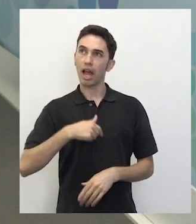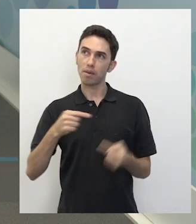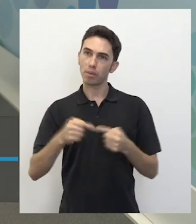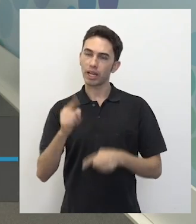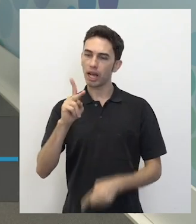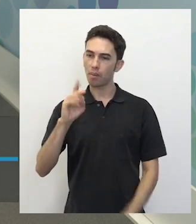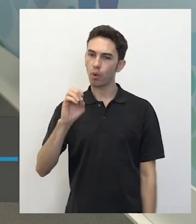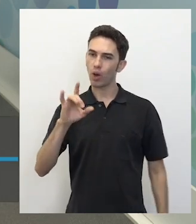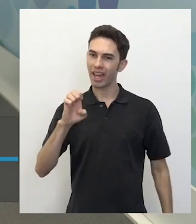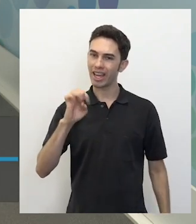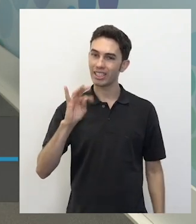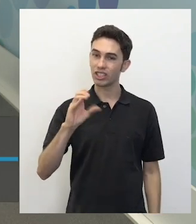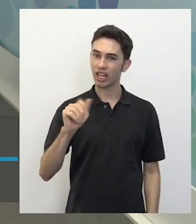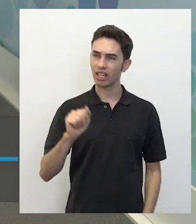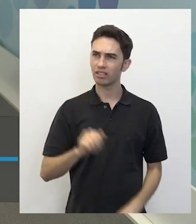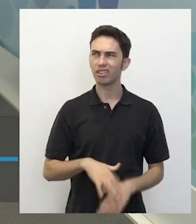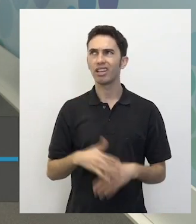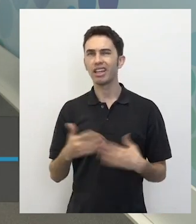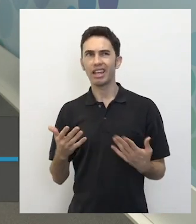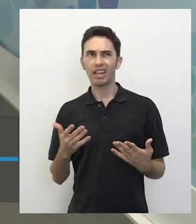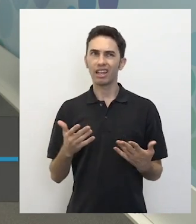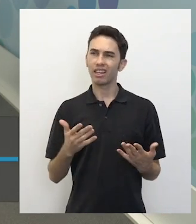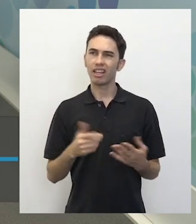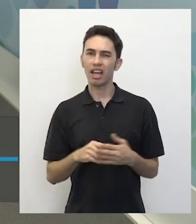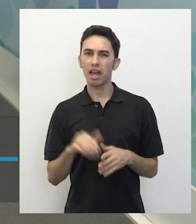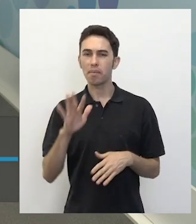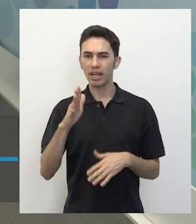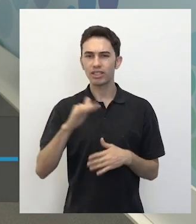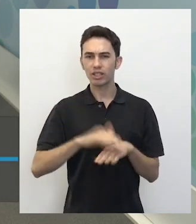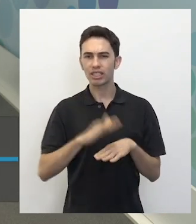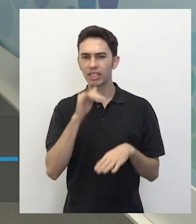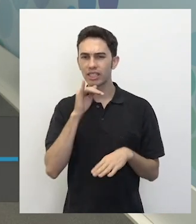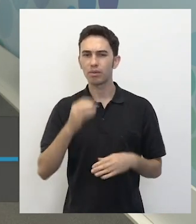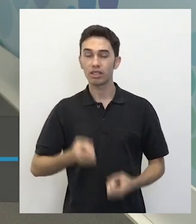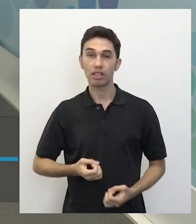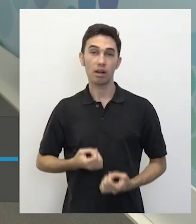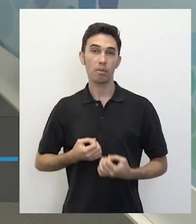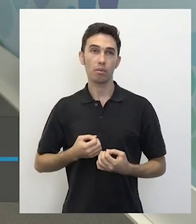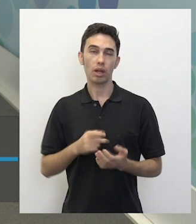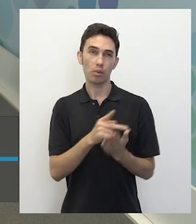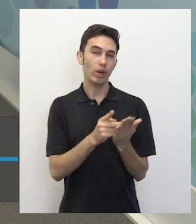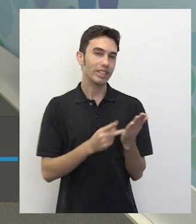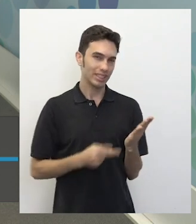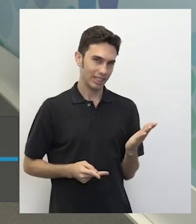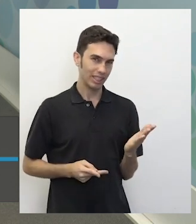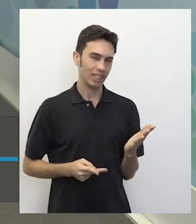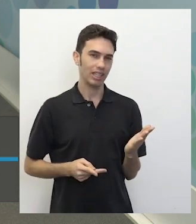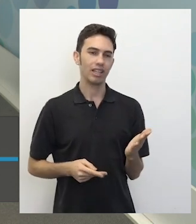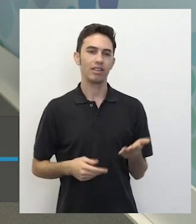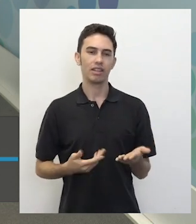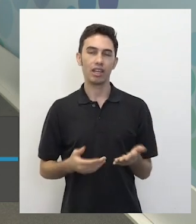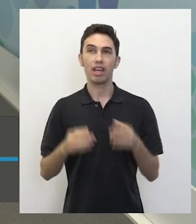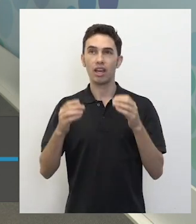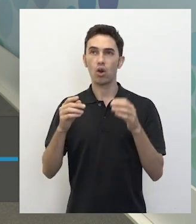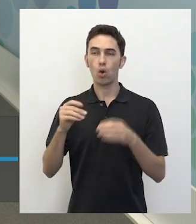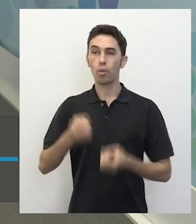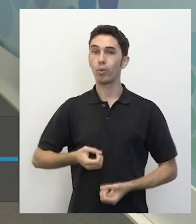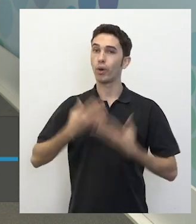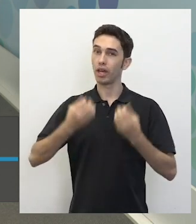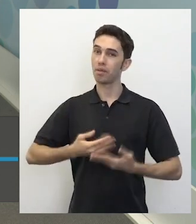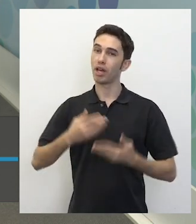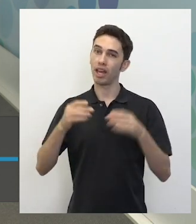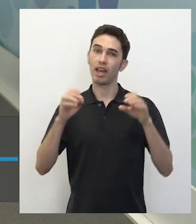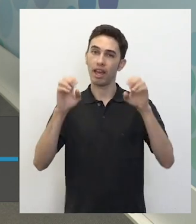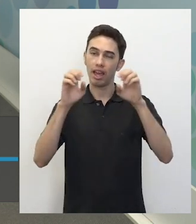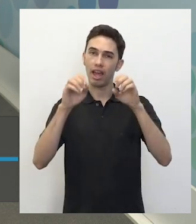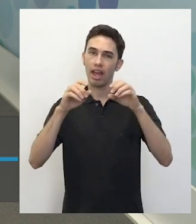Sim, mas seria, na verdade, essa coisa da poesia, né? E o poema... É a forma. É a forma. É a forma. É